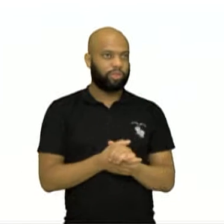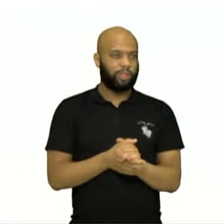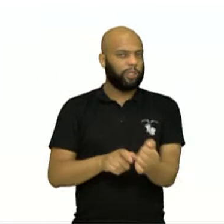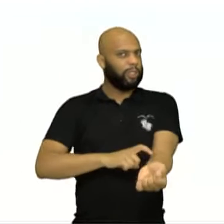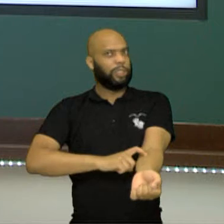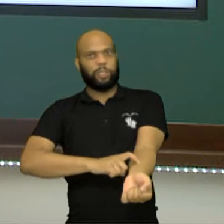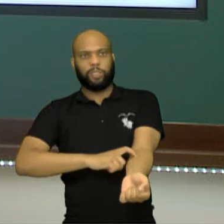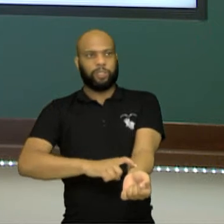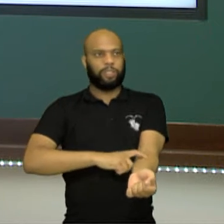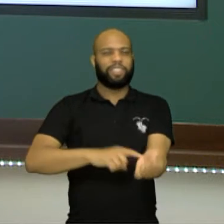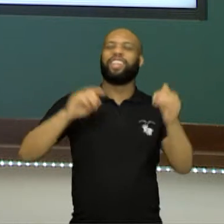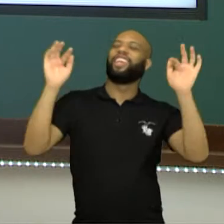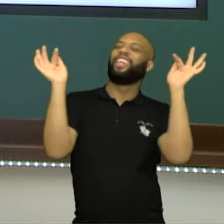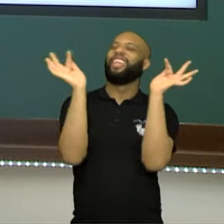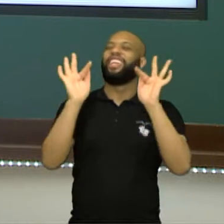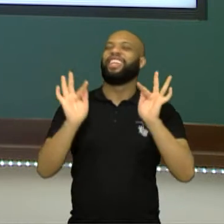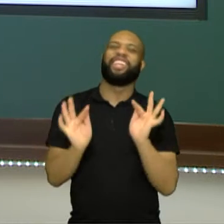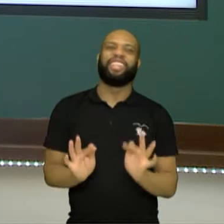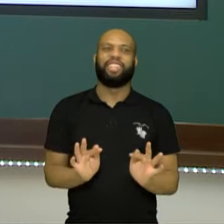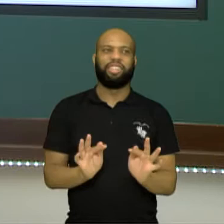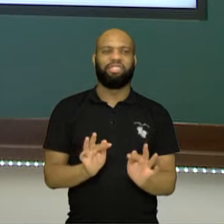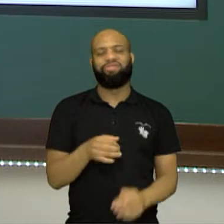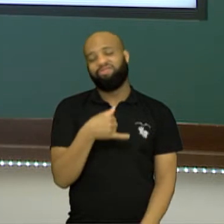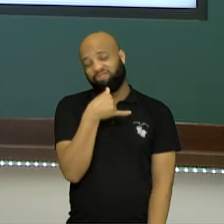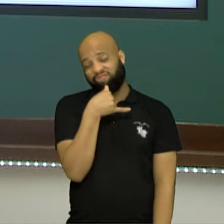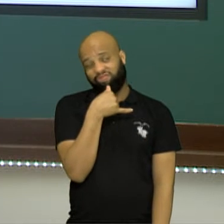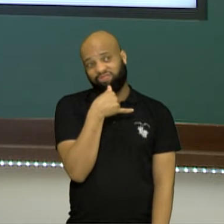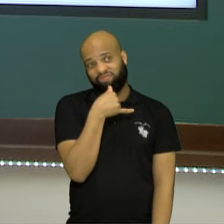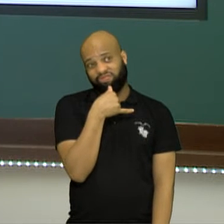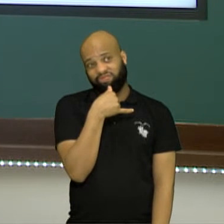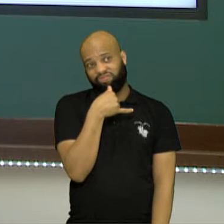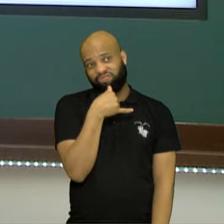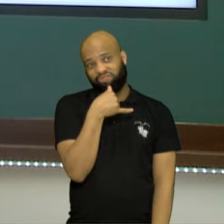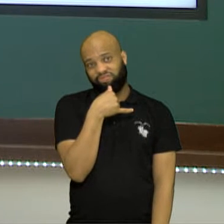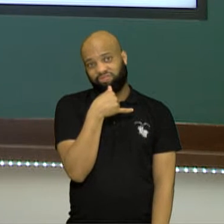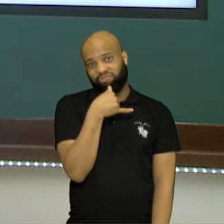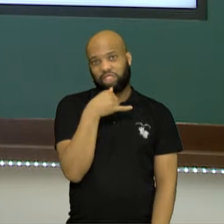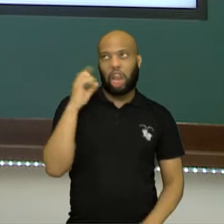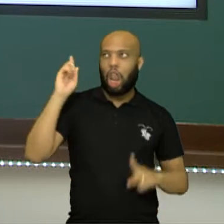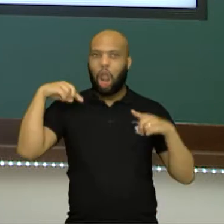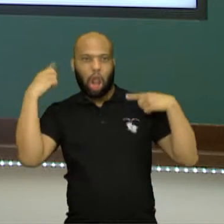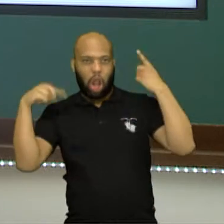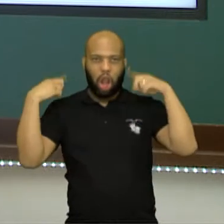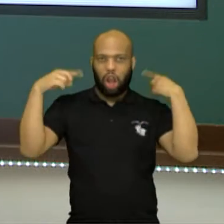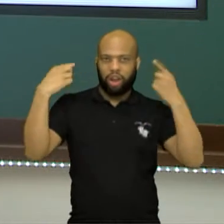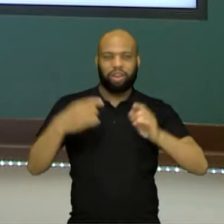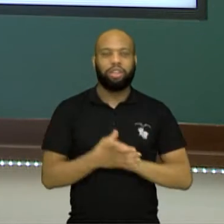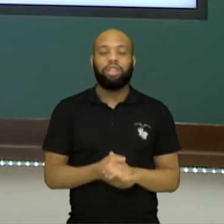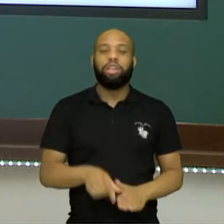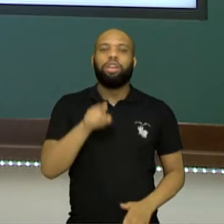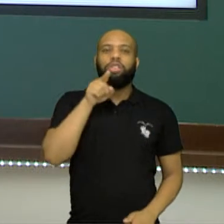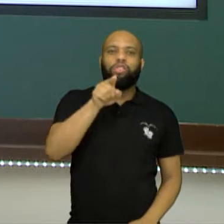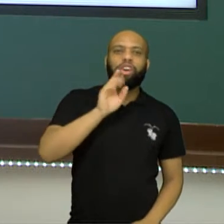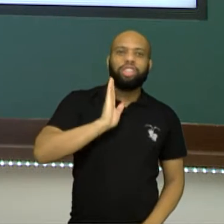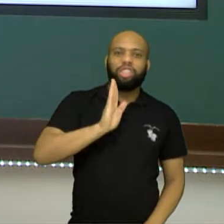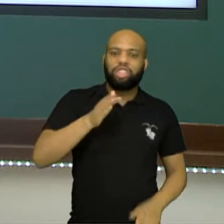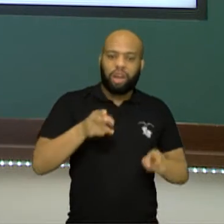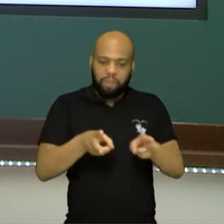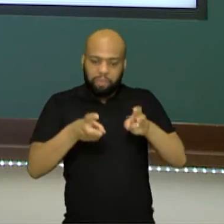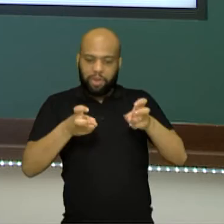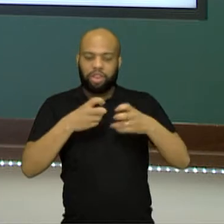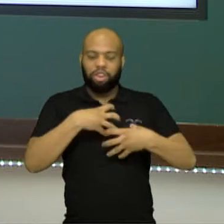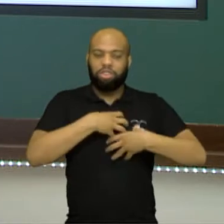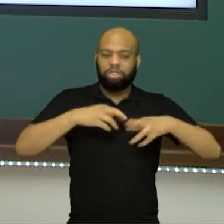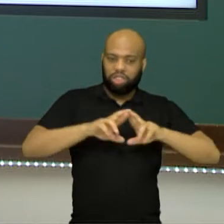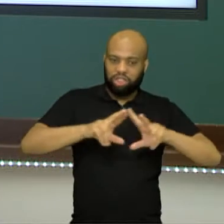Nervoso? Super feliz? Meio triste? Meio louco? Você já percebeu comportamentos